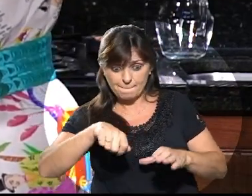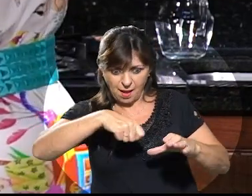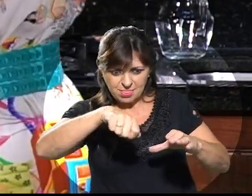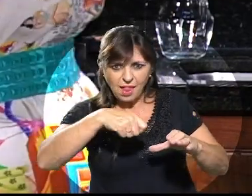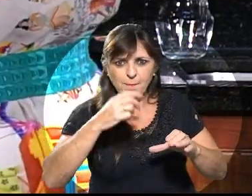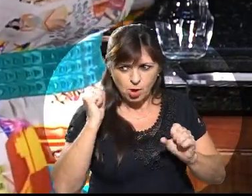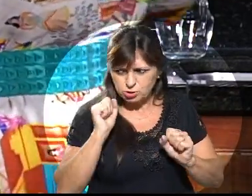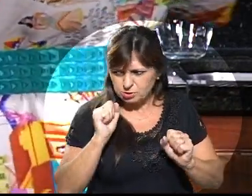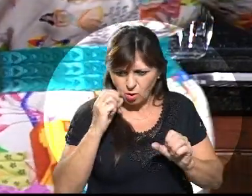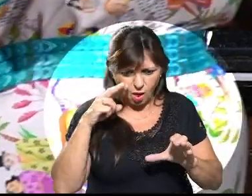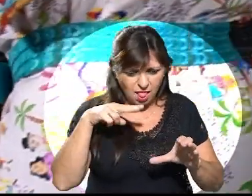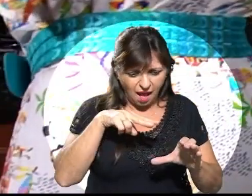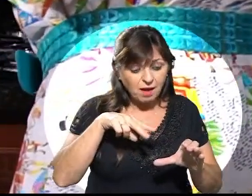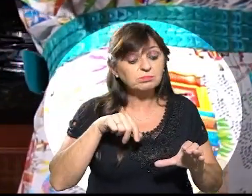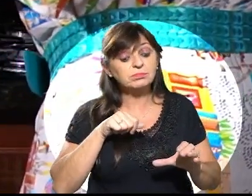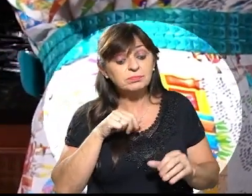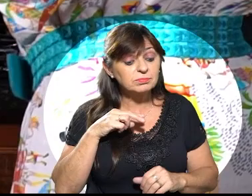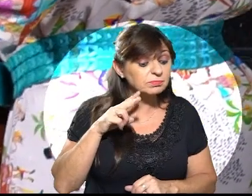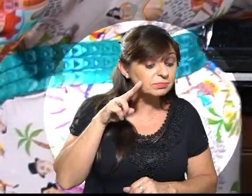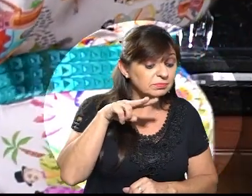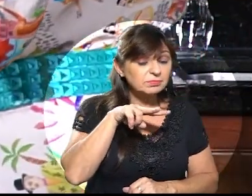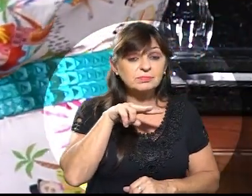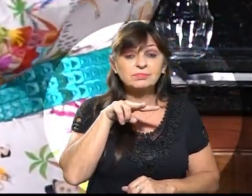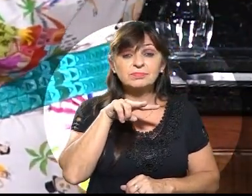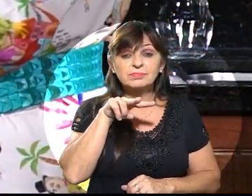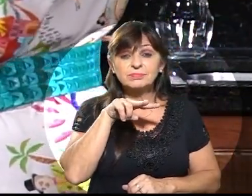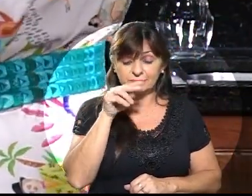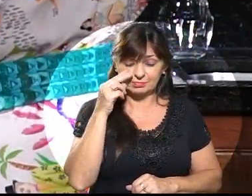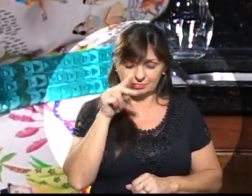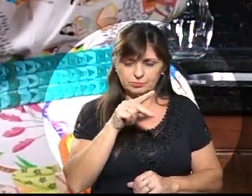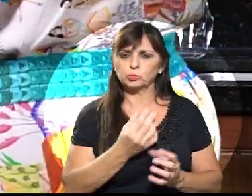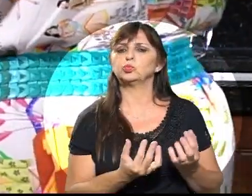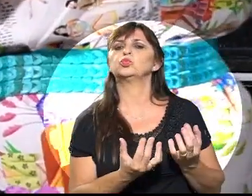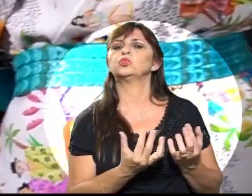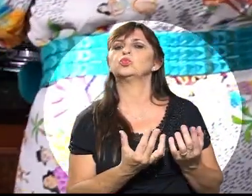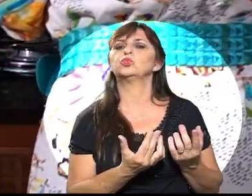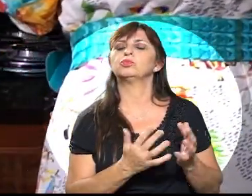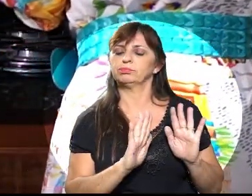Ó, começou a levantar o ferro aí agora. Deixa ferver. Deixa mais um pouquinho. Tá bom.